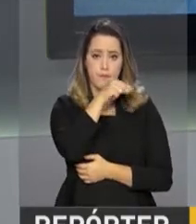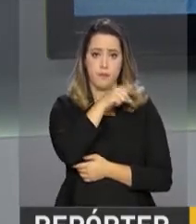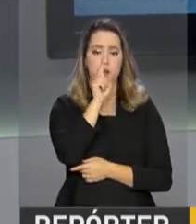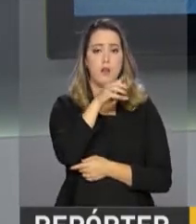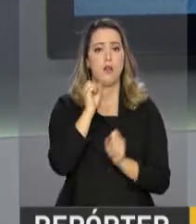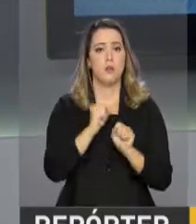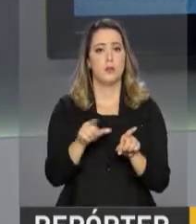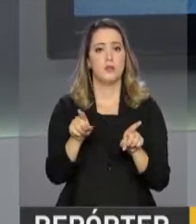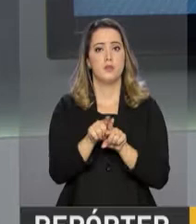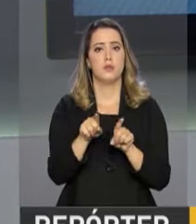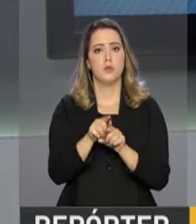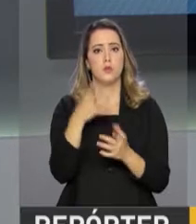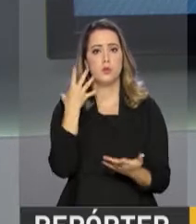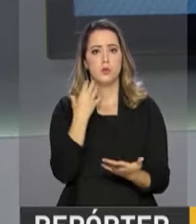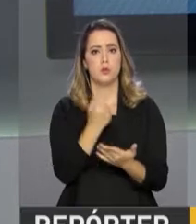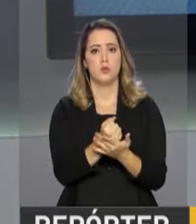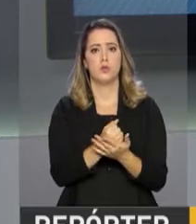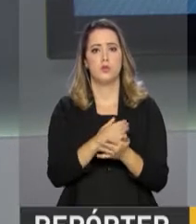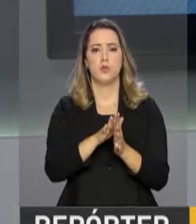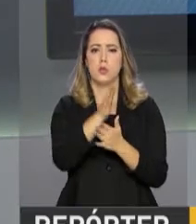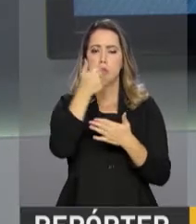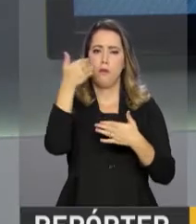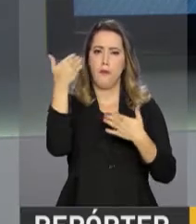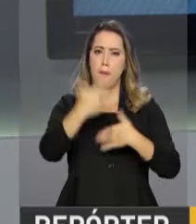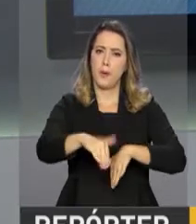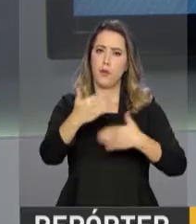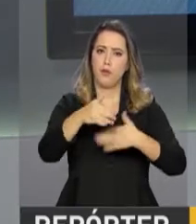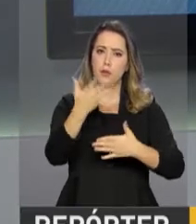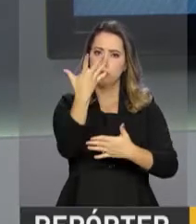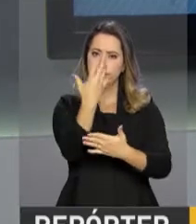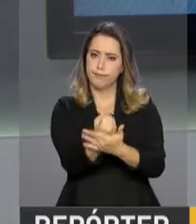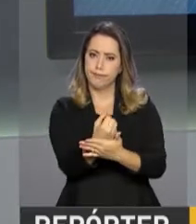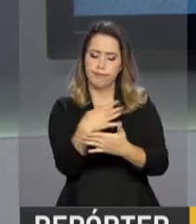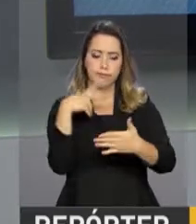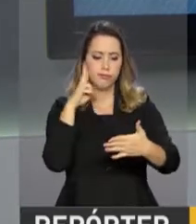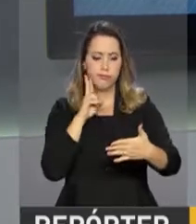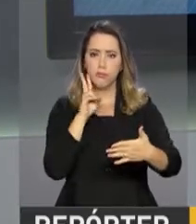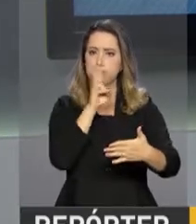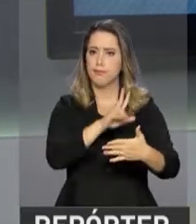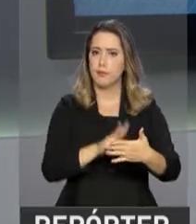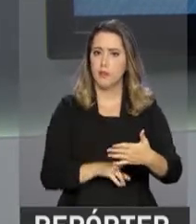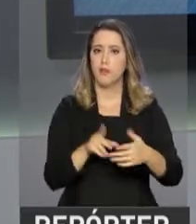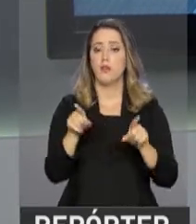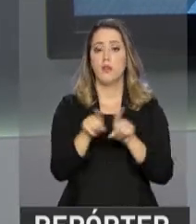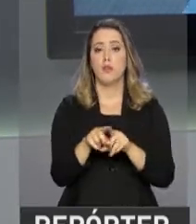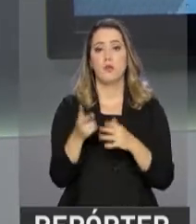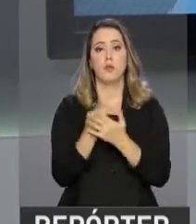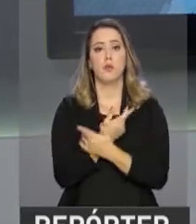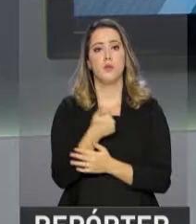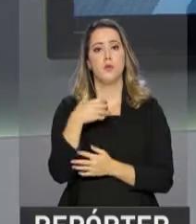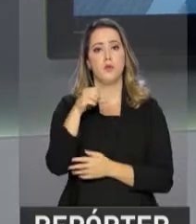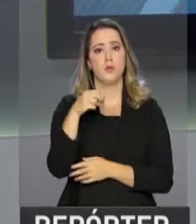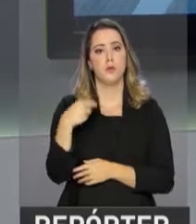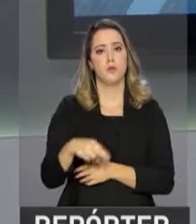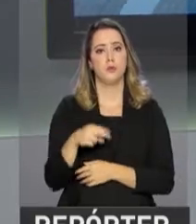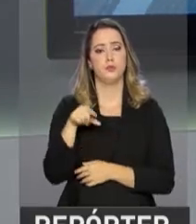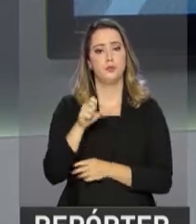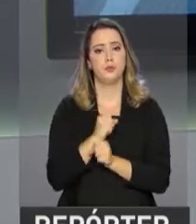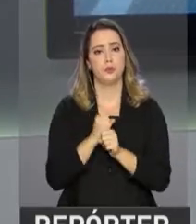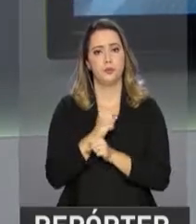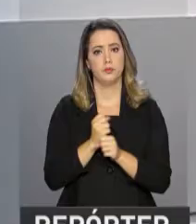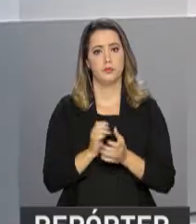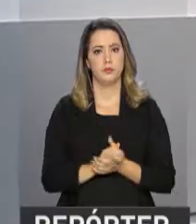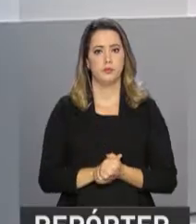é possível fazer o download dos cadernos de questões. O Enseja foi aplicado no dia 19 de novembro deste